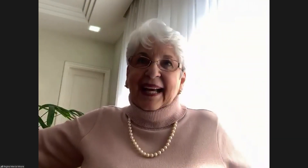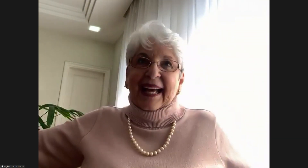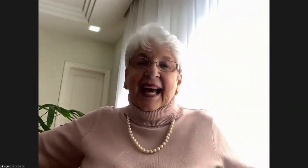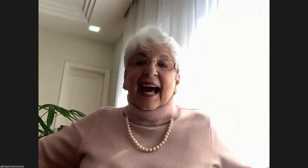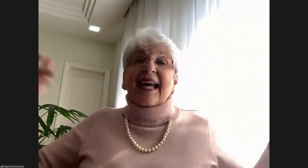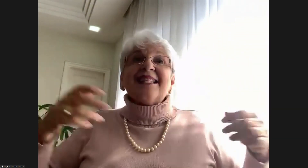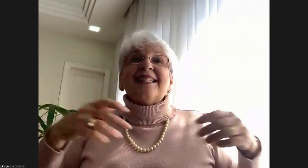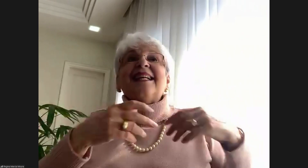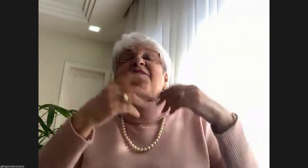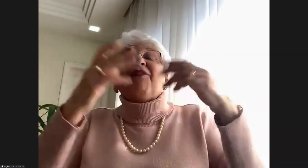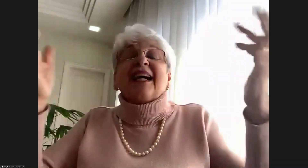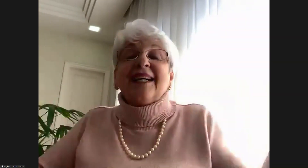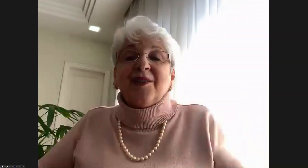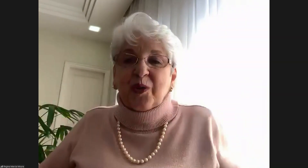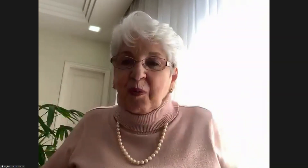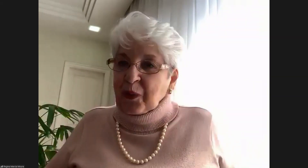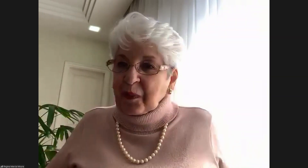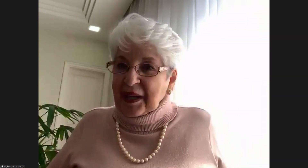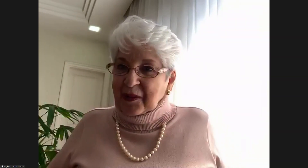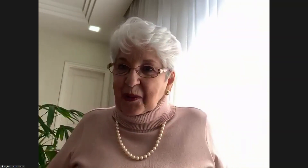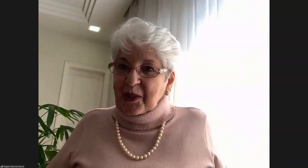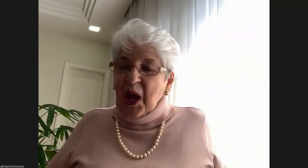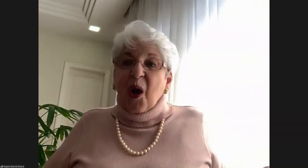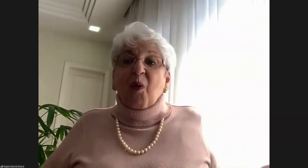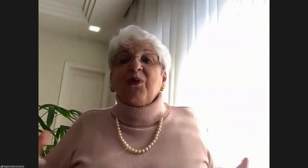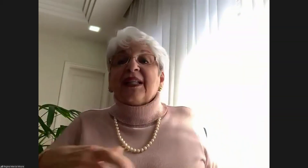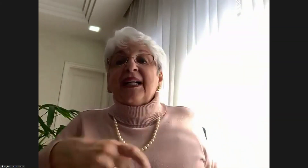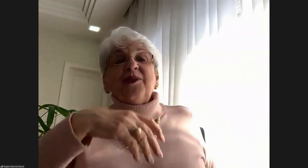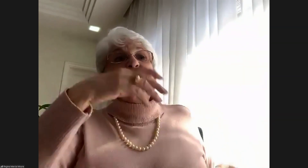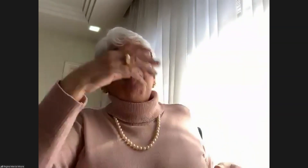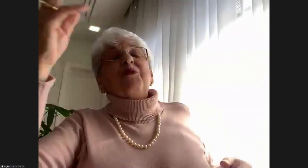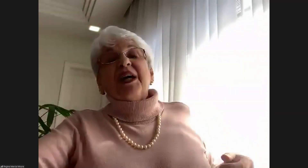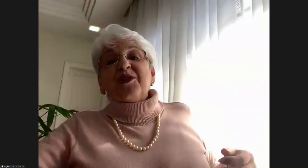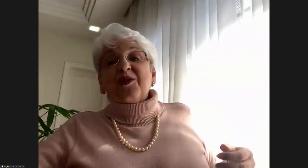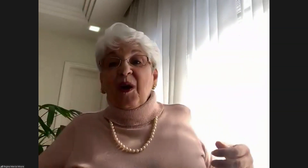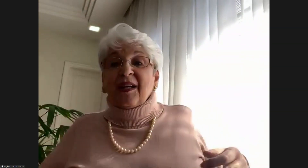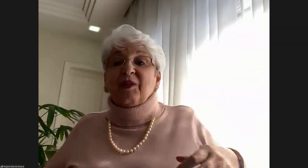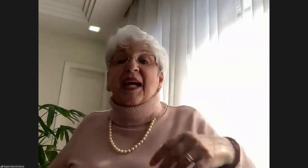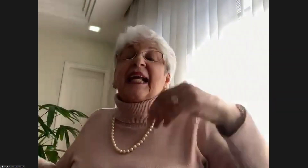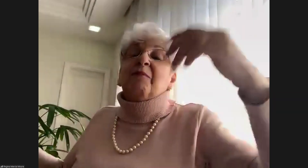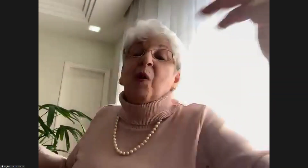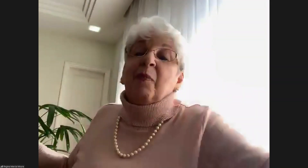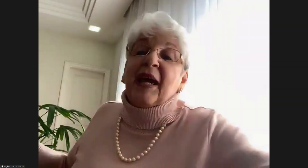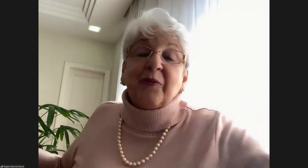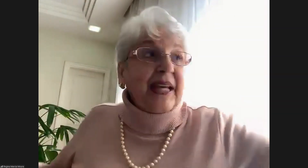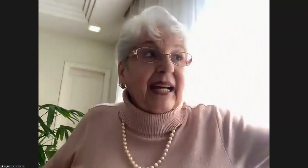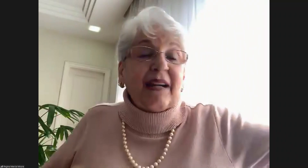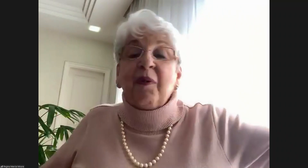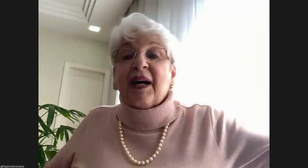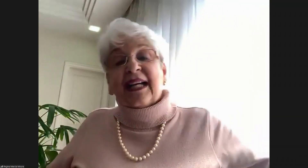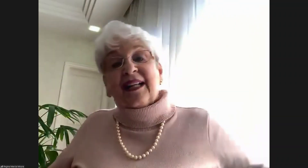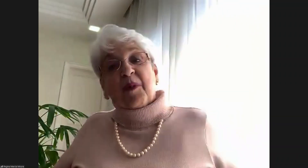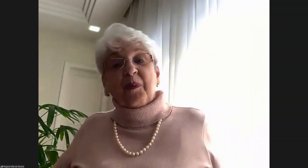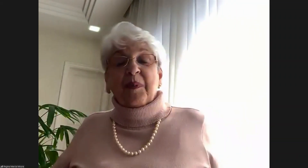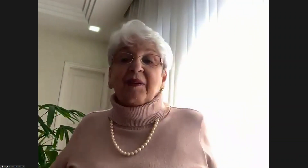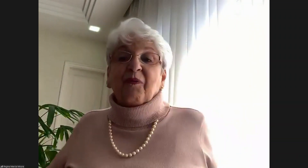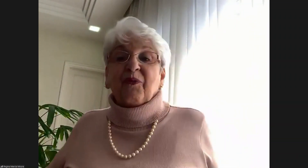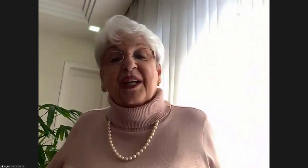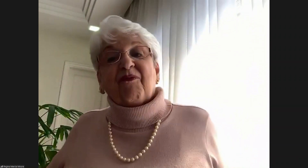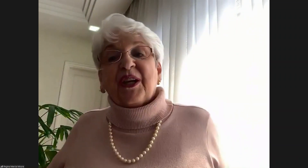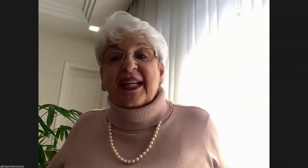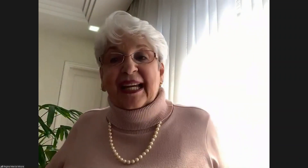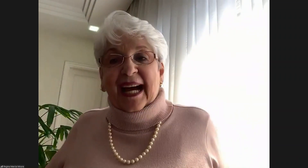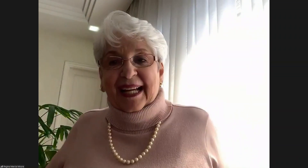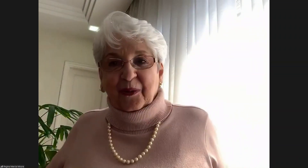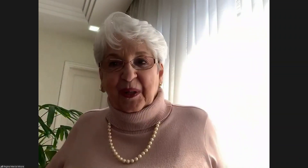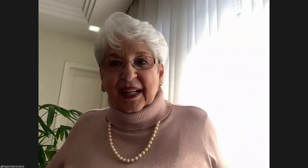semana, ressignificando os monumentos, contando um pouco da história daquele momento em que aquele monumento